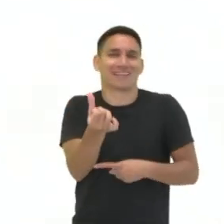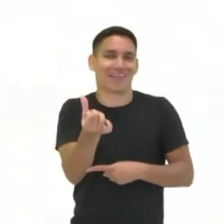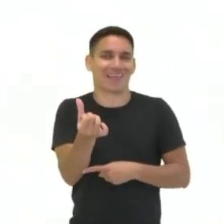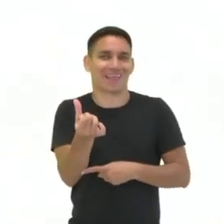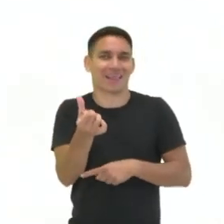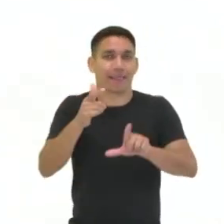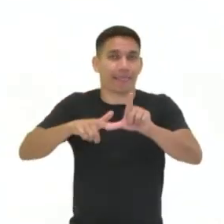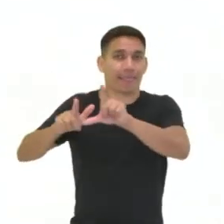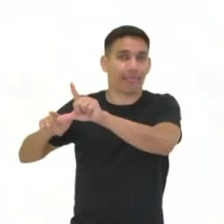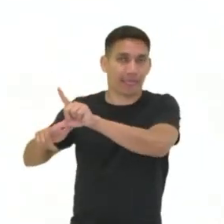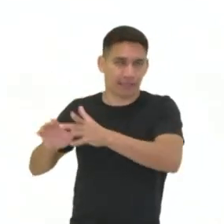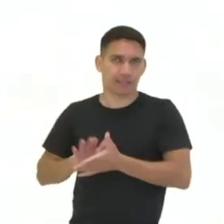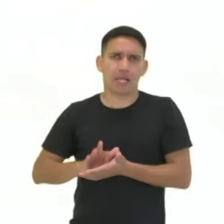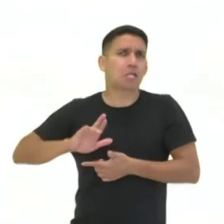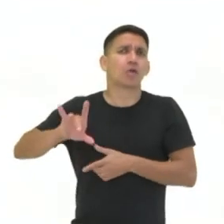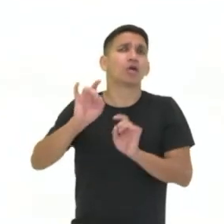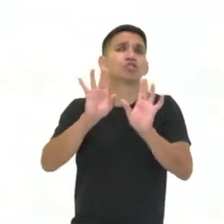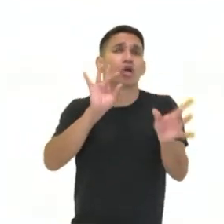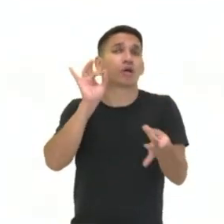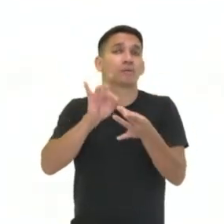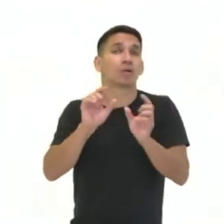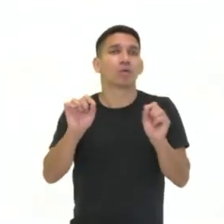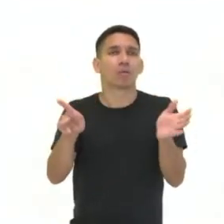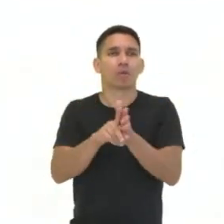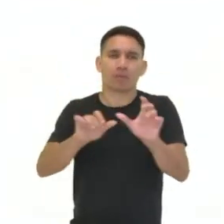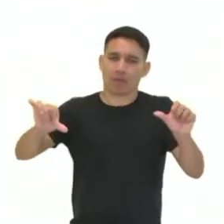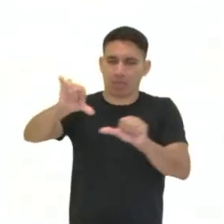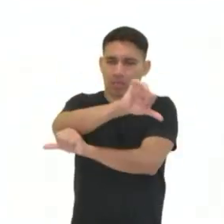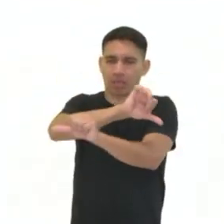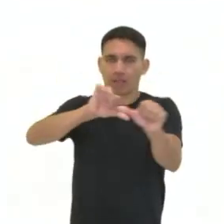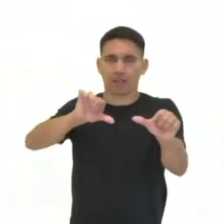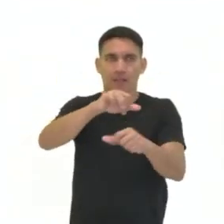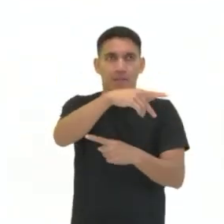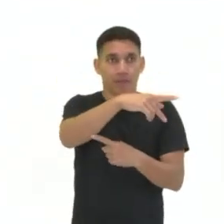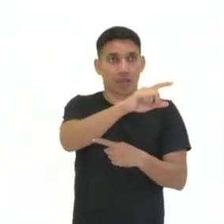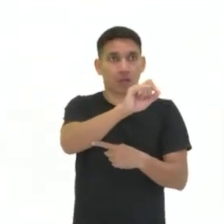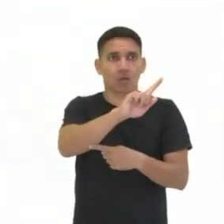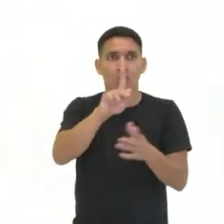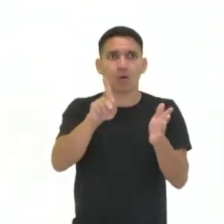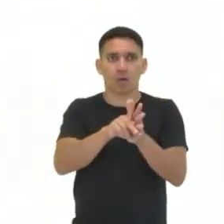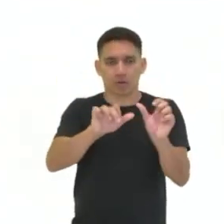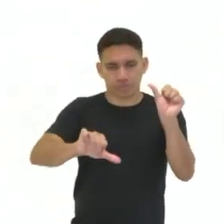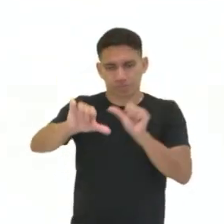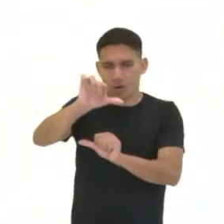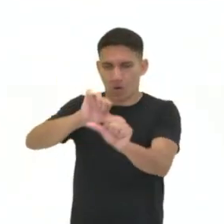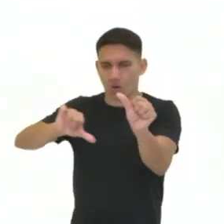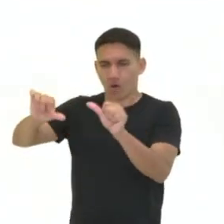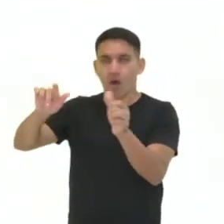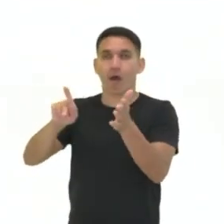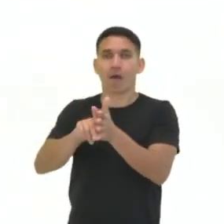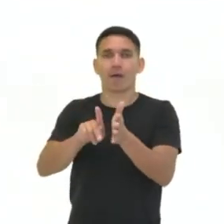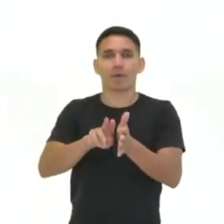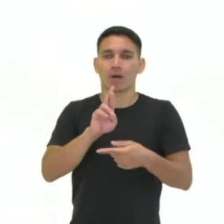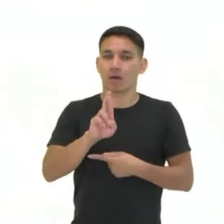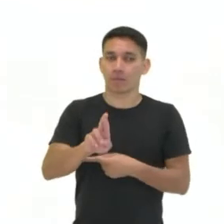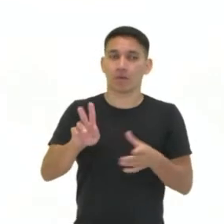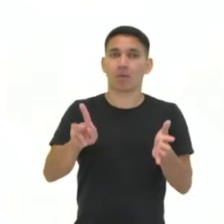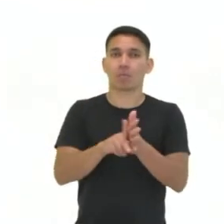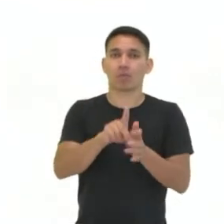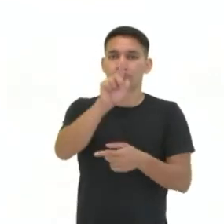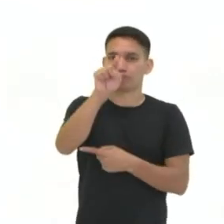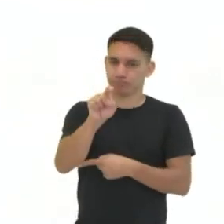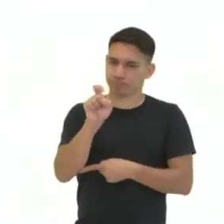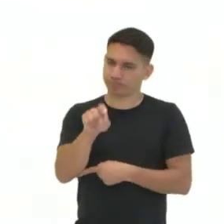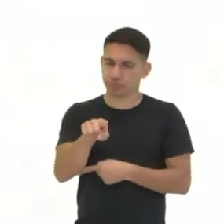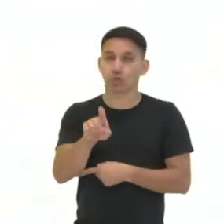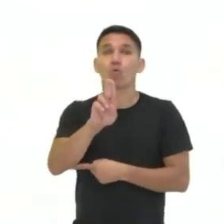letras. Então, basta eu fazer, né, a permutação, usando P, permutação, que o meu resultado é o fatorial,